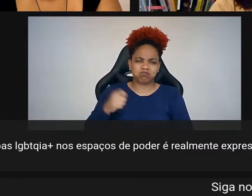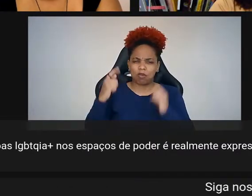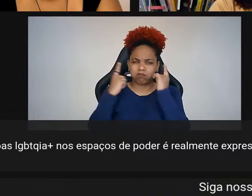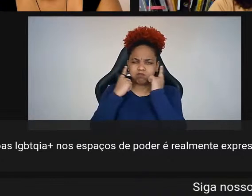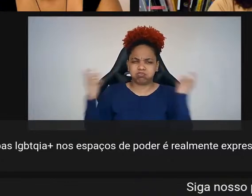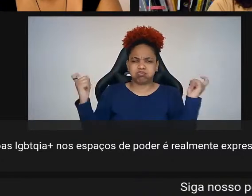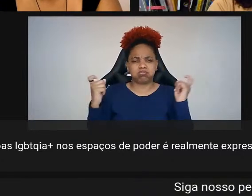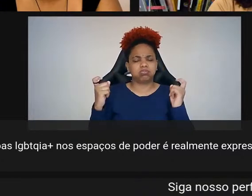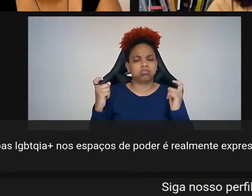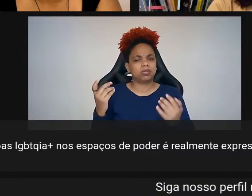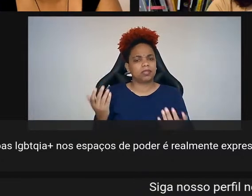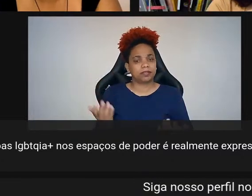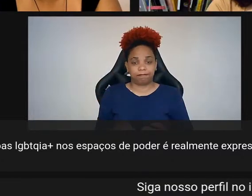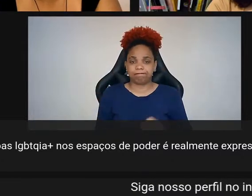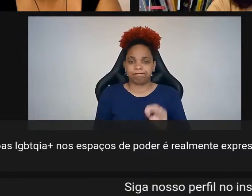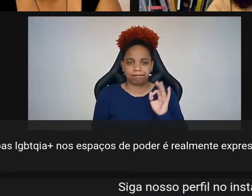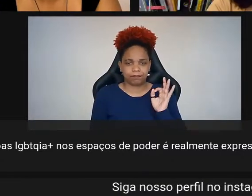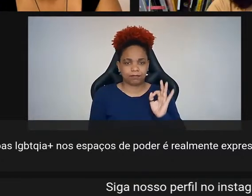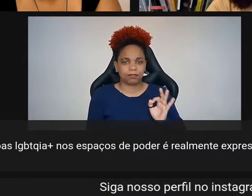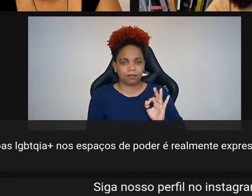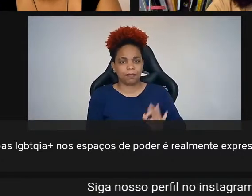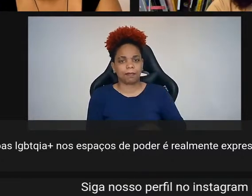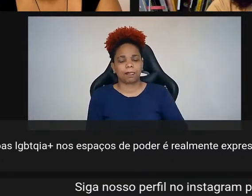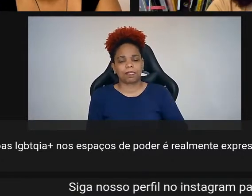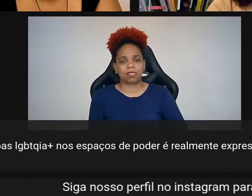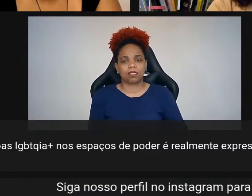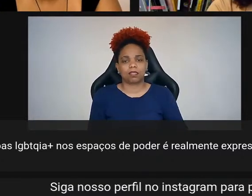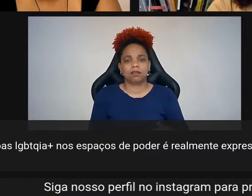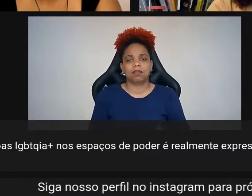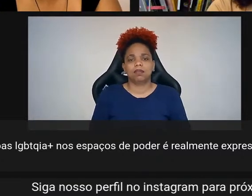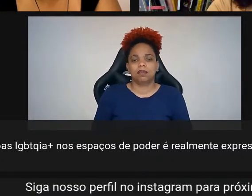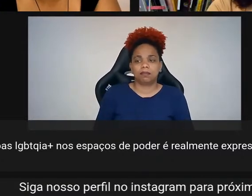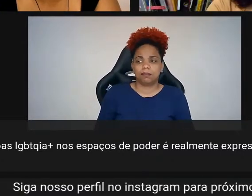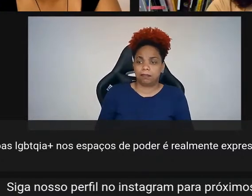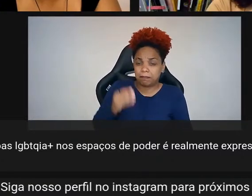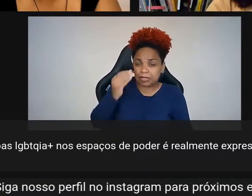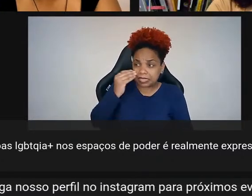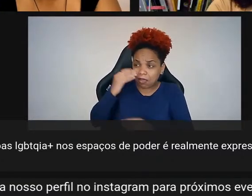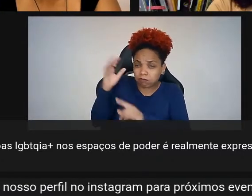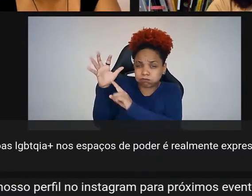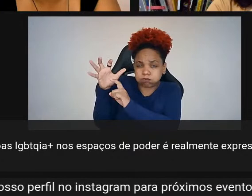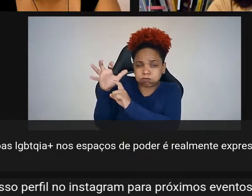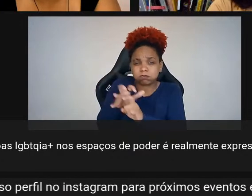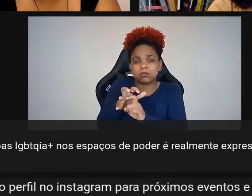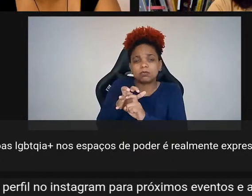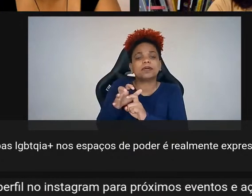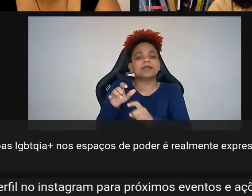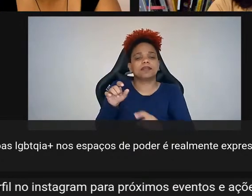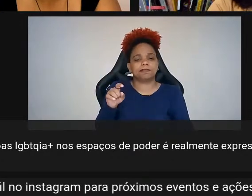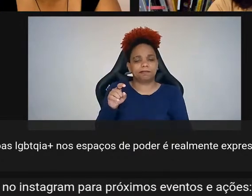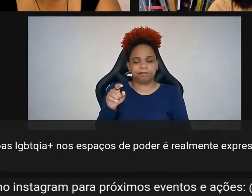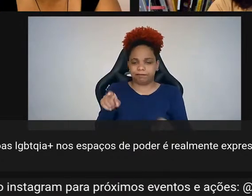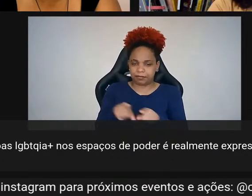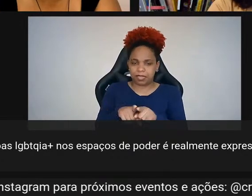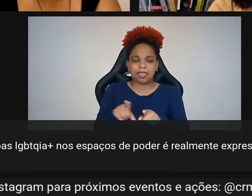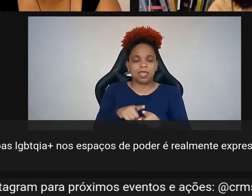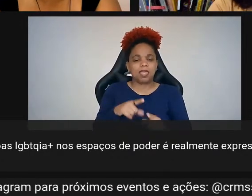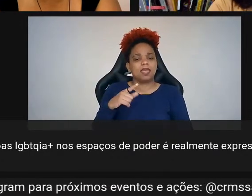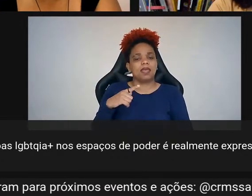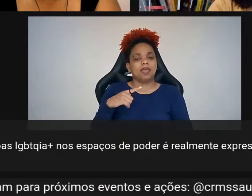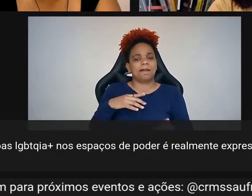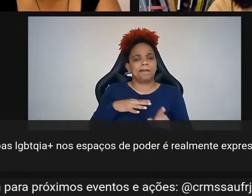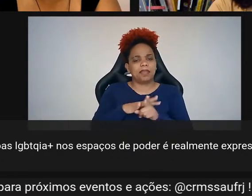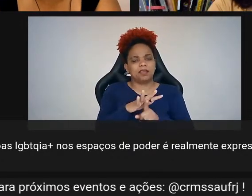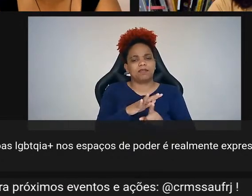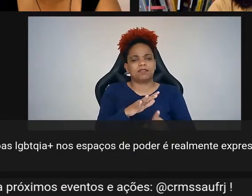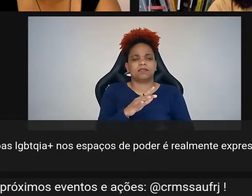né? Isso Muito, assim, para calar, né, essas pessoas, né? é para calar, é de muita ameaça de morte, assim, eu que